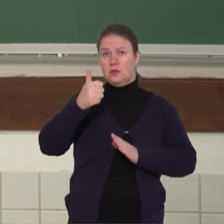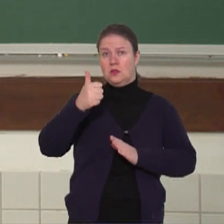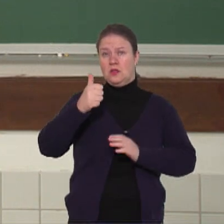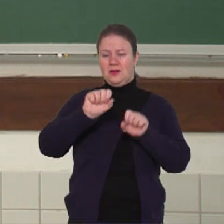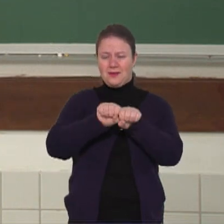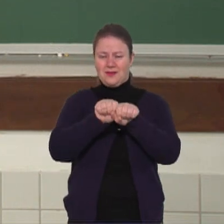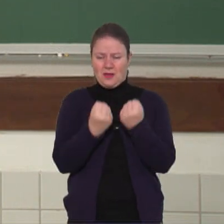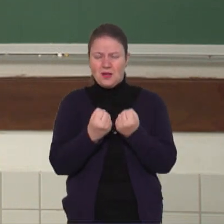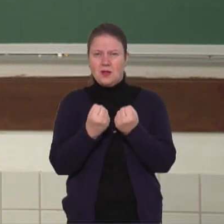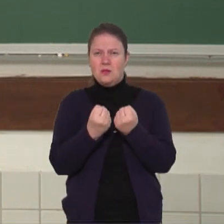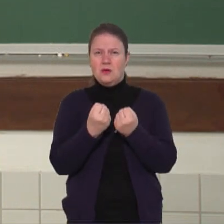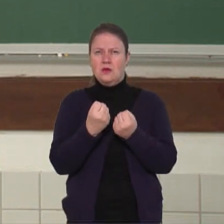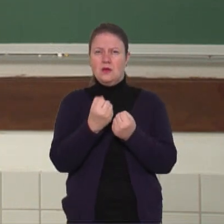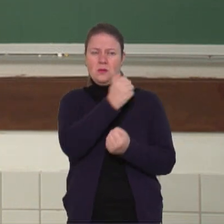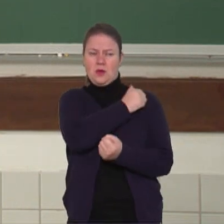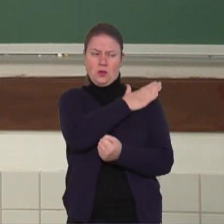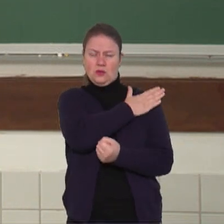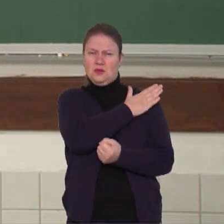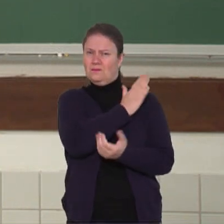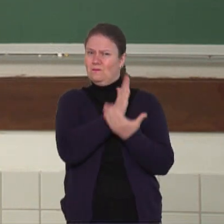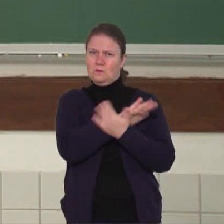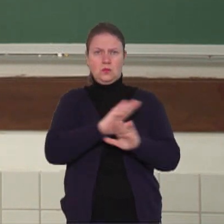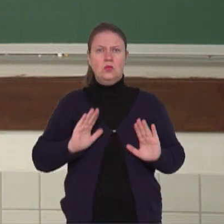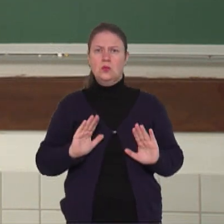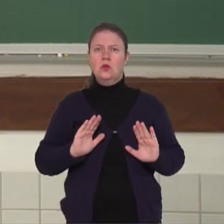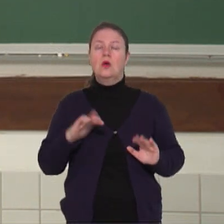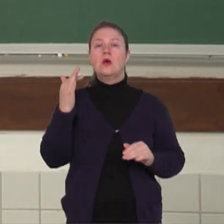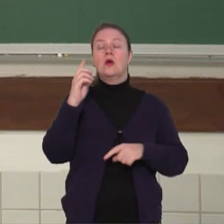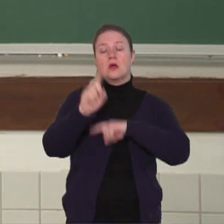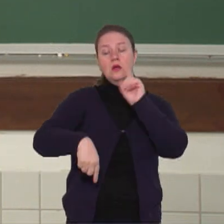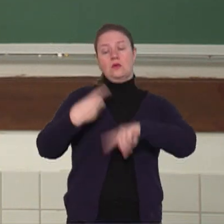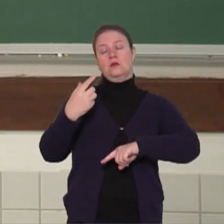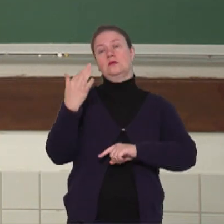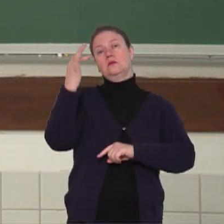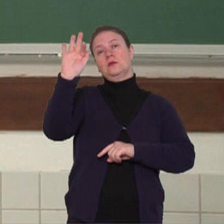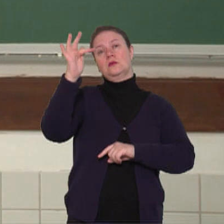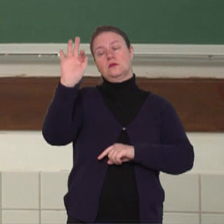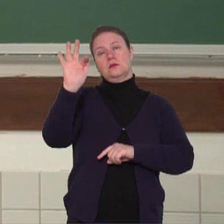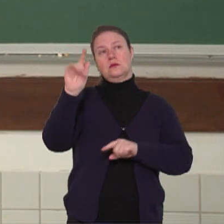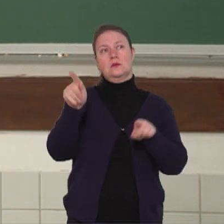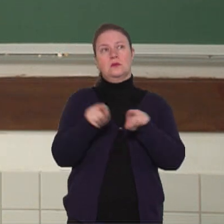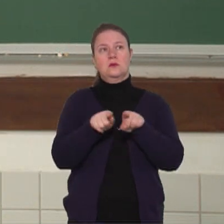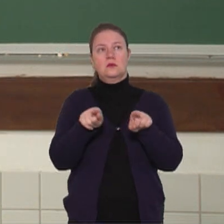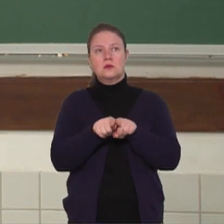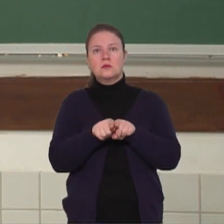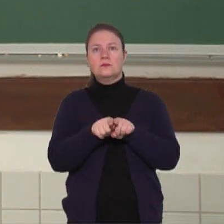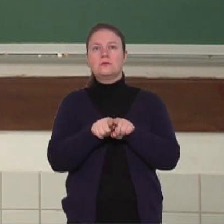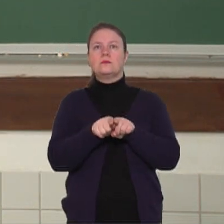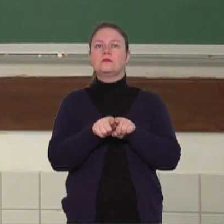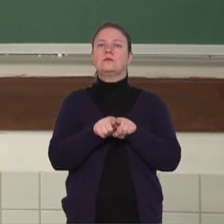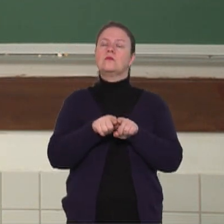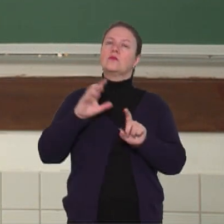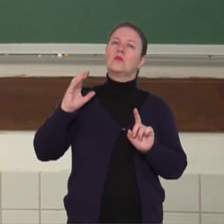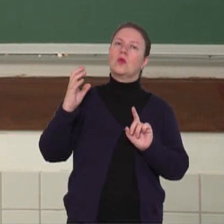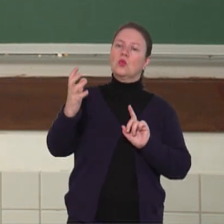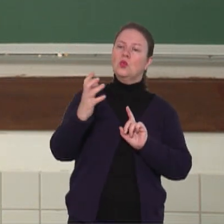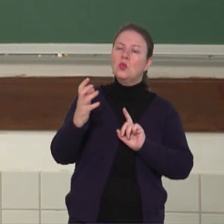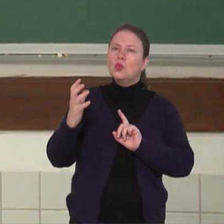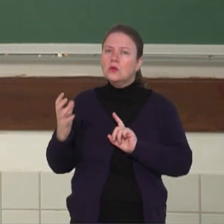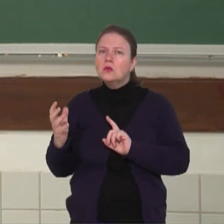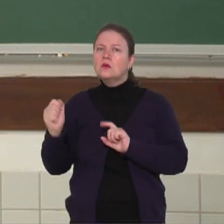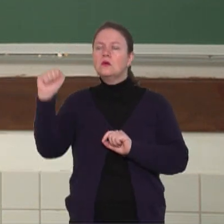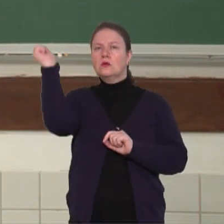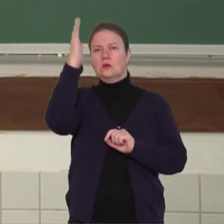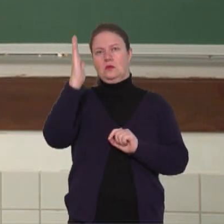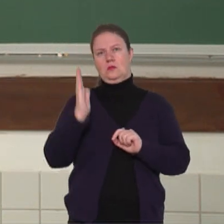preconceito que a gente tem. Por isso que é tão importante a gente estudar. E a Era Napoleônica, por quê? Porque Napoleão vai acabar influenciando diretamente o